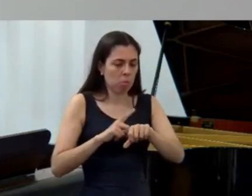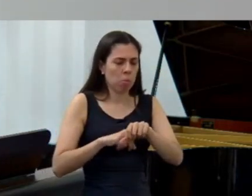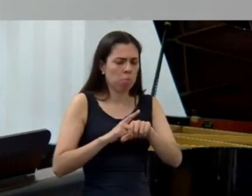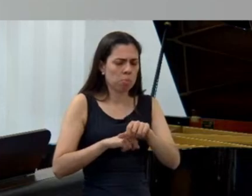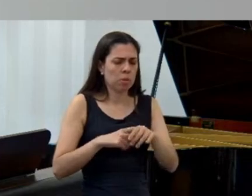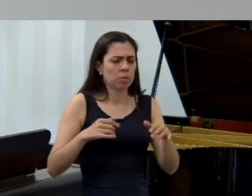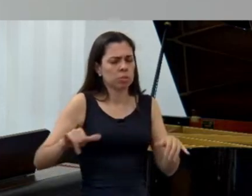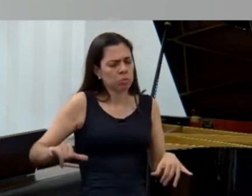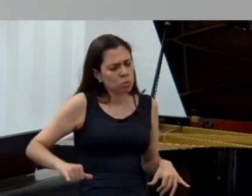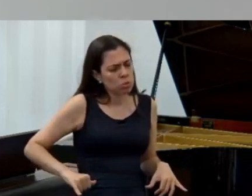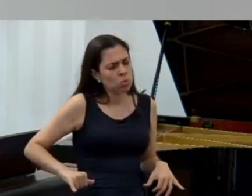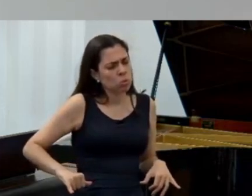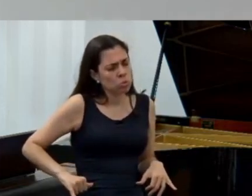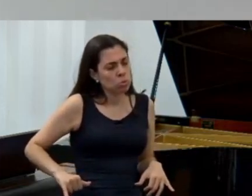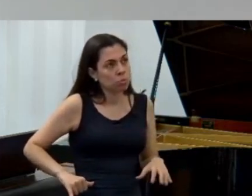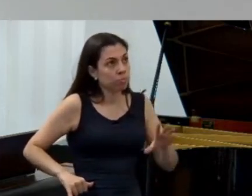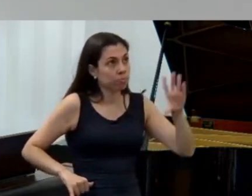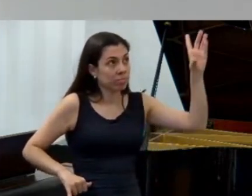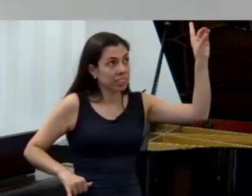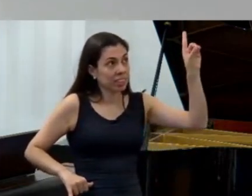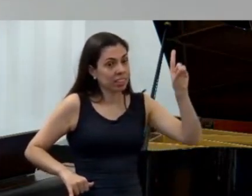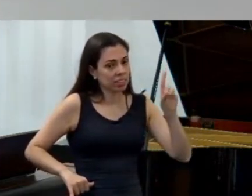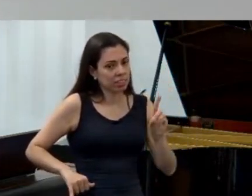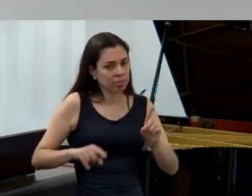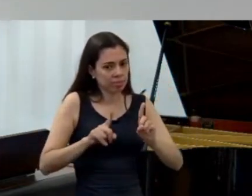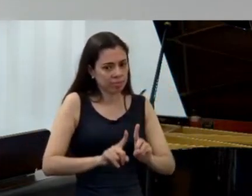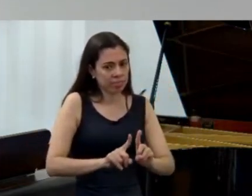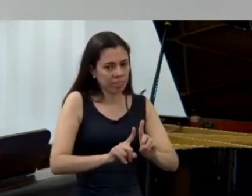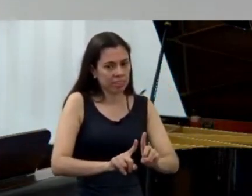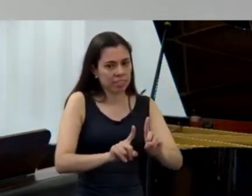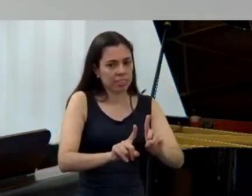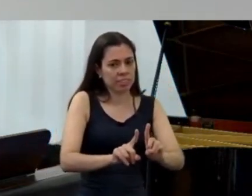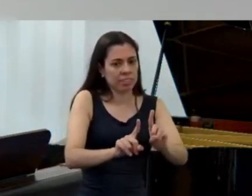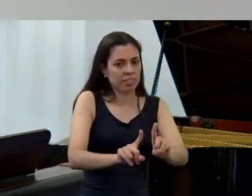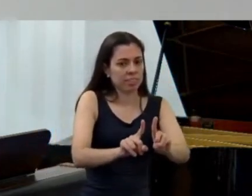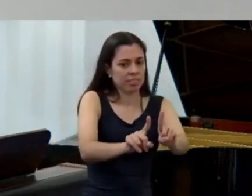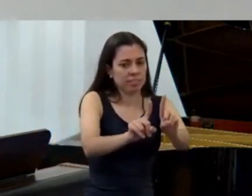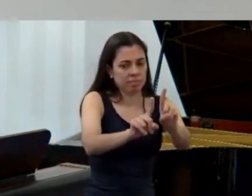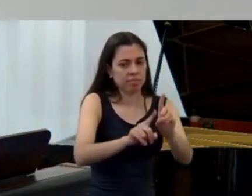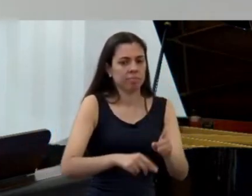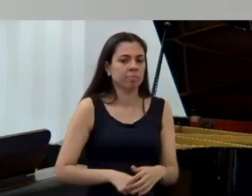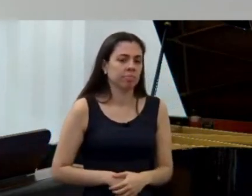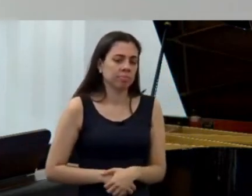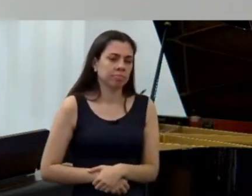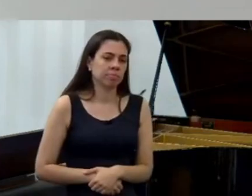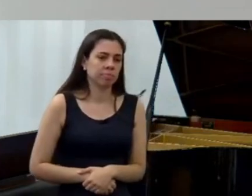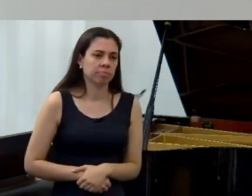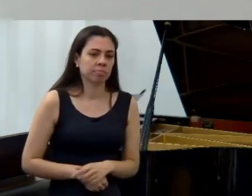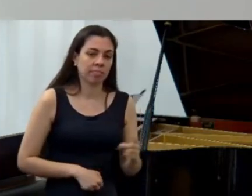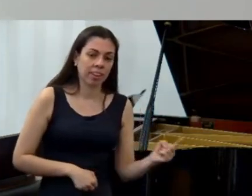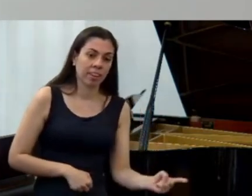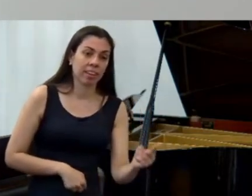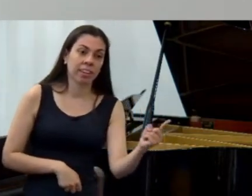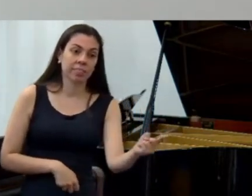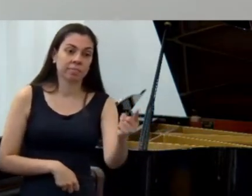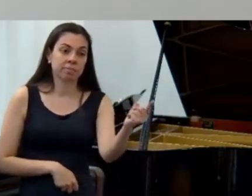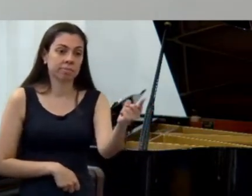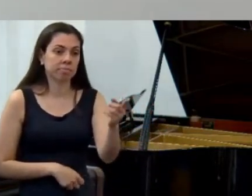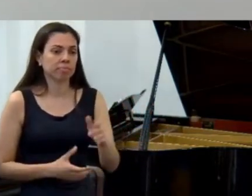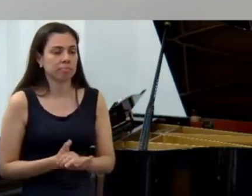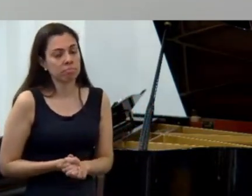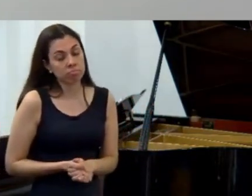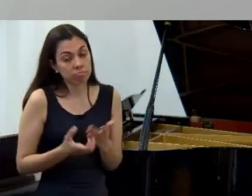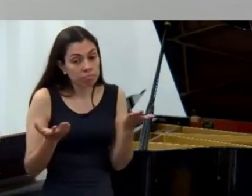Ele estaria do nosso lado todos os dias, até o fim, por toda a eternidade. O texto que nós lemos aqui conta a história